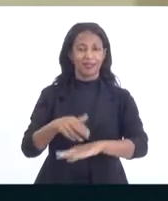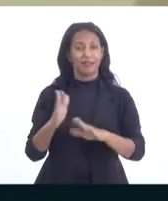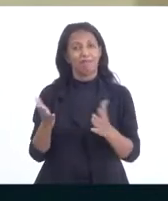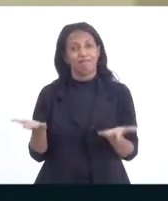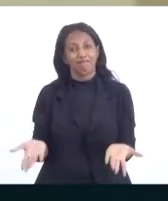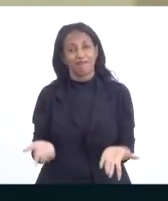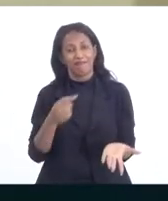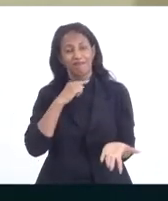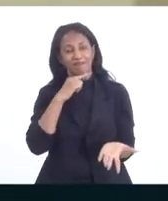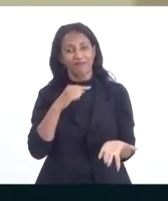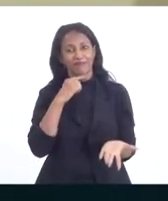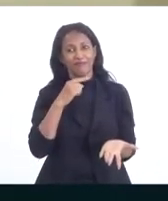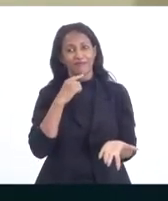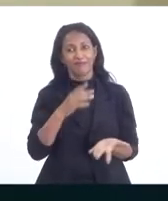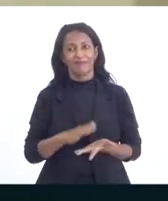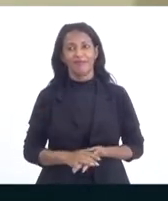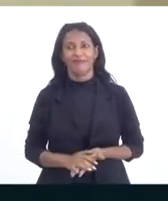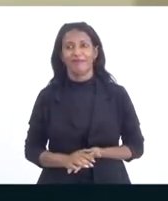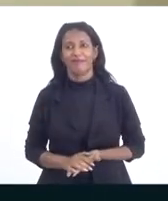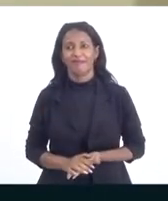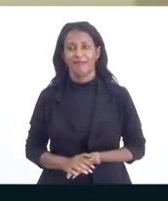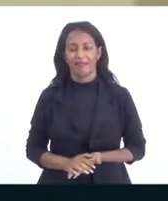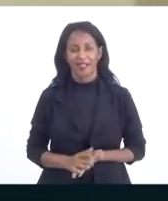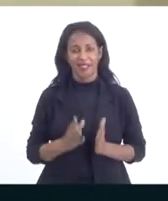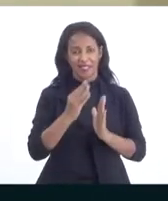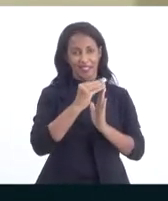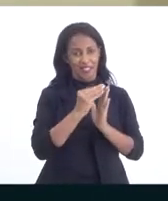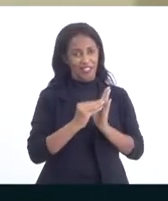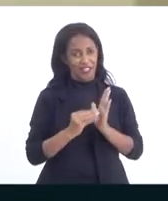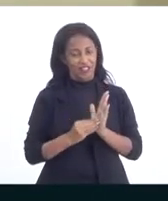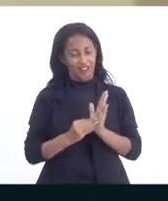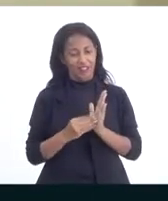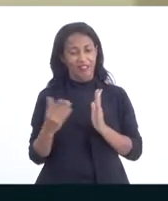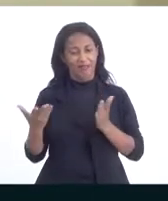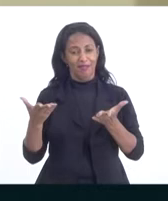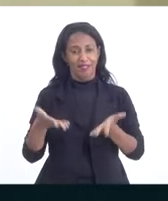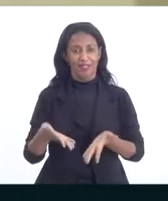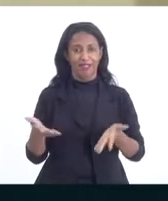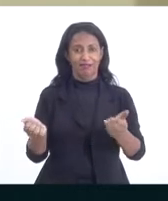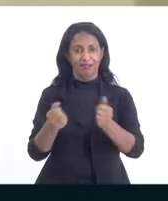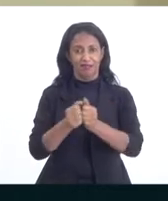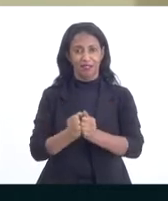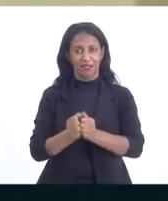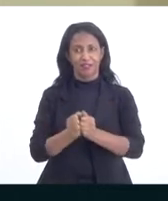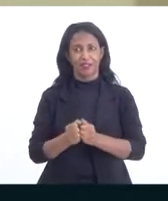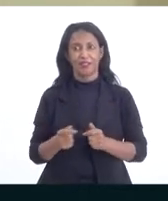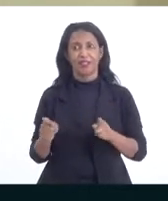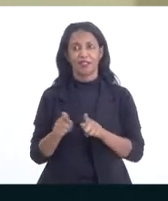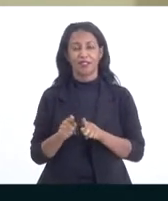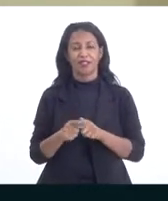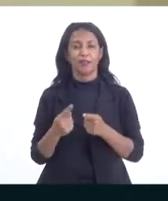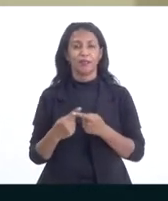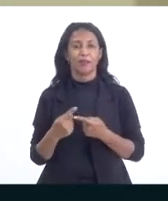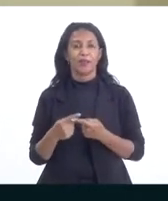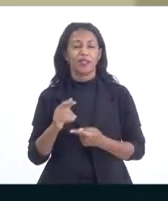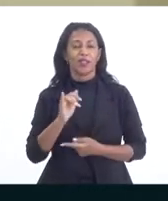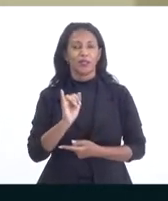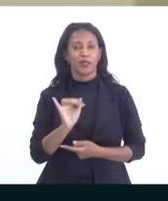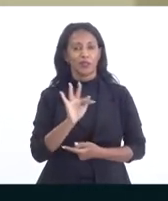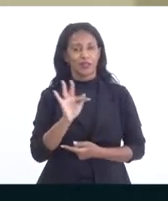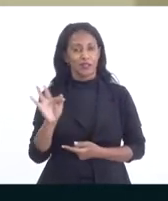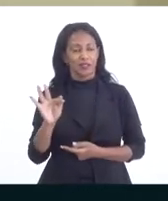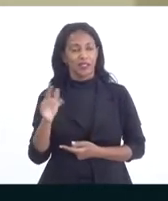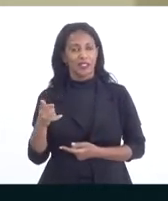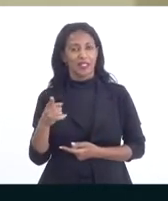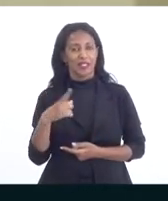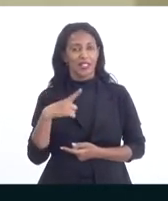não consegui essa agenda para estar aí presencialmente com vocês. Até porque o Instituto Federal do Rio de Janeiro, ele